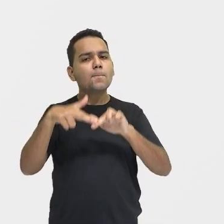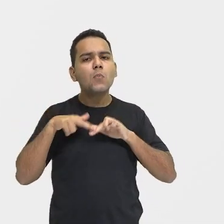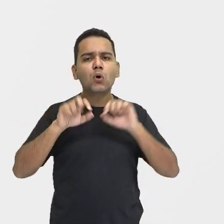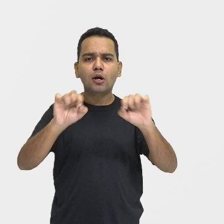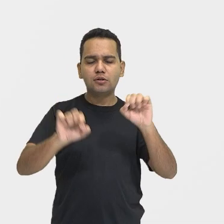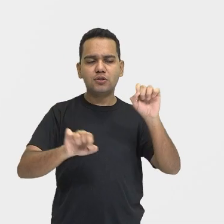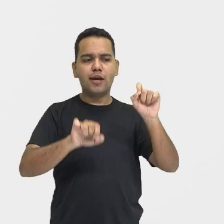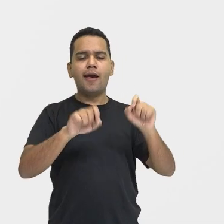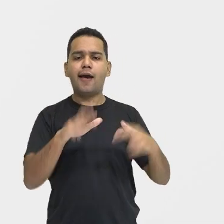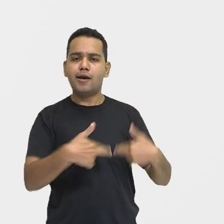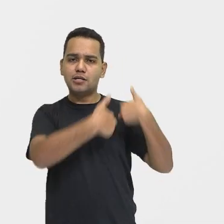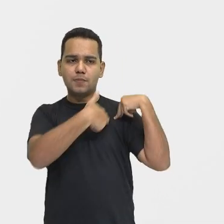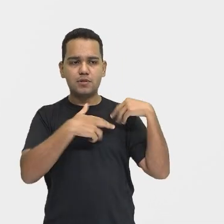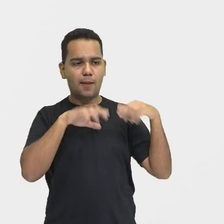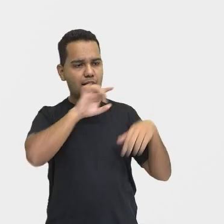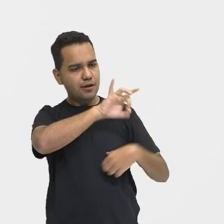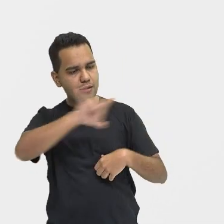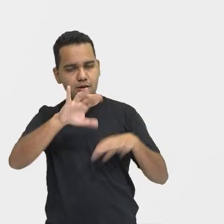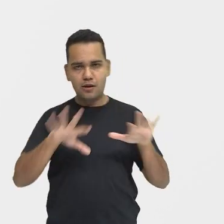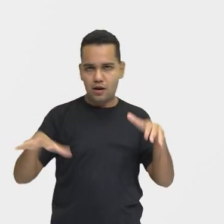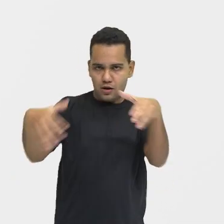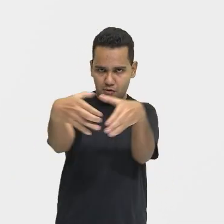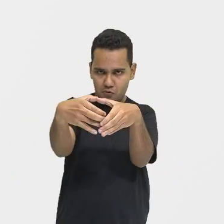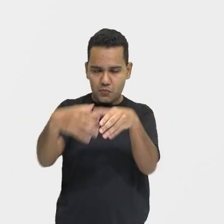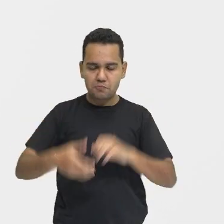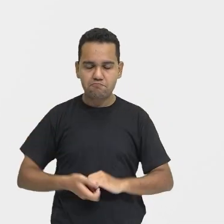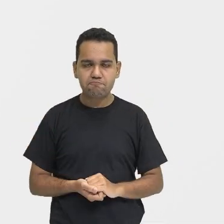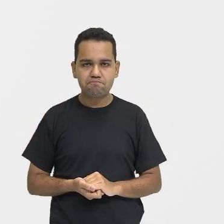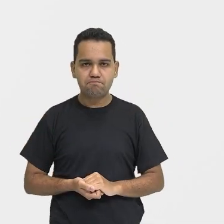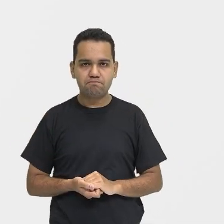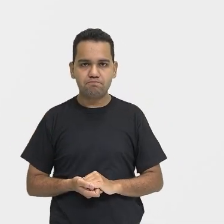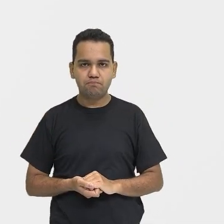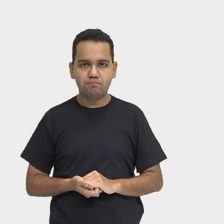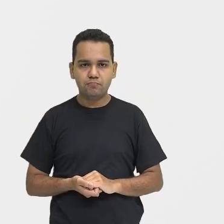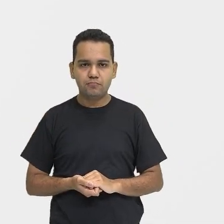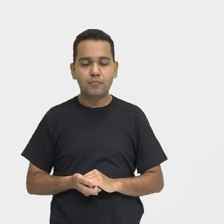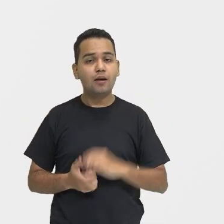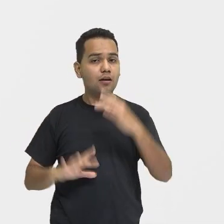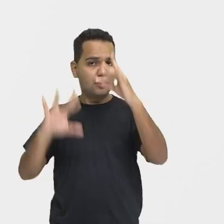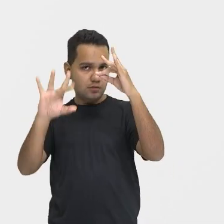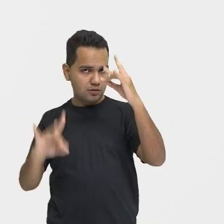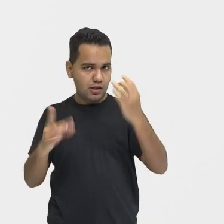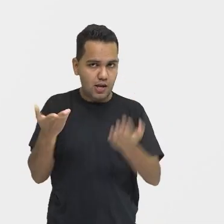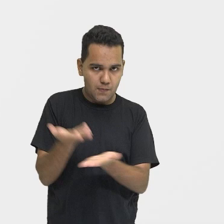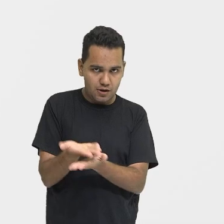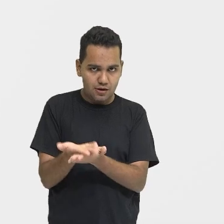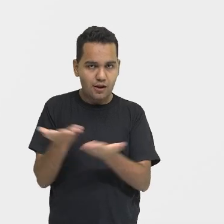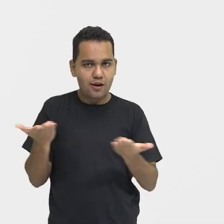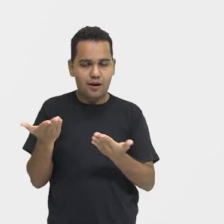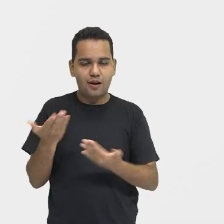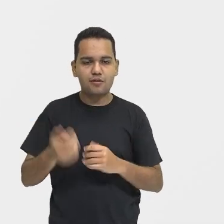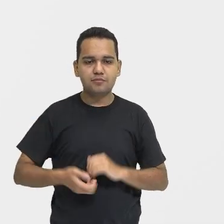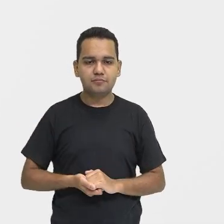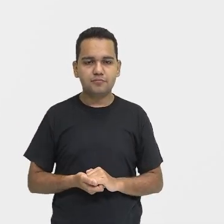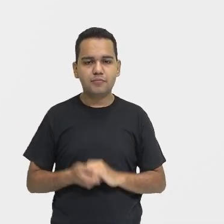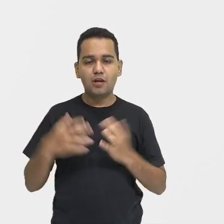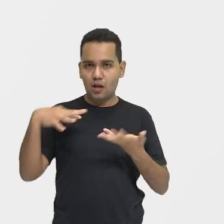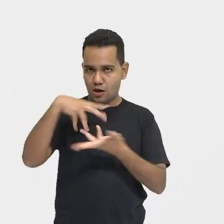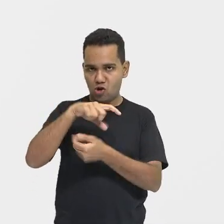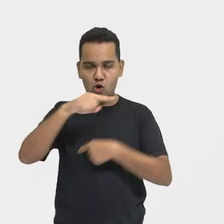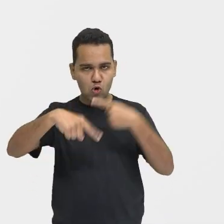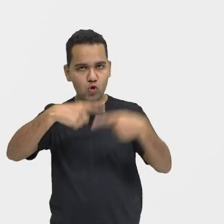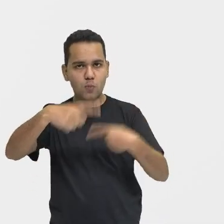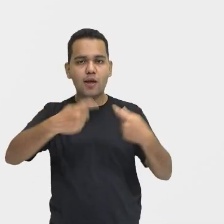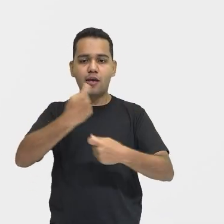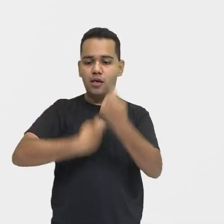aí desempenhado pelos sujeitos e coletividades. E o detalhamento da nossa aula 19, temos